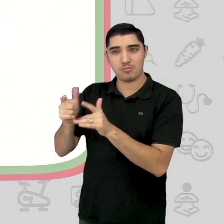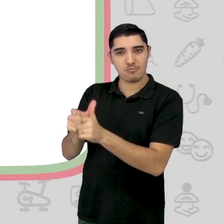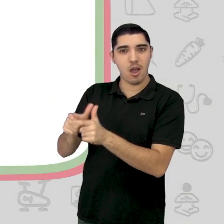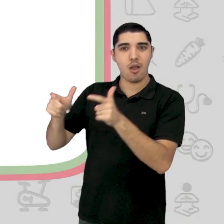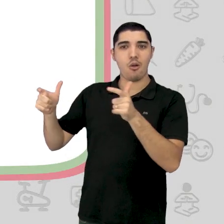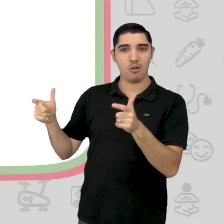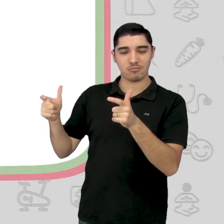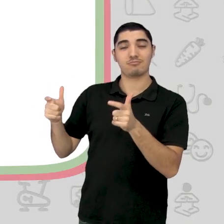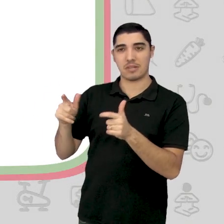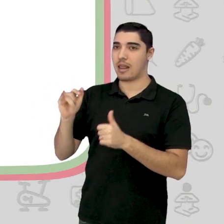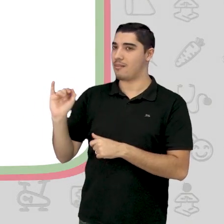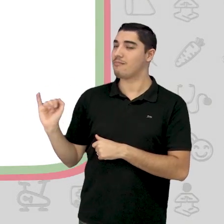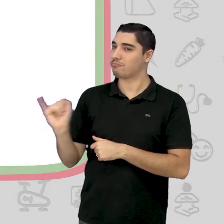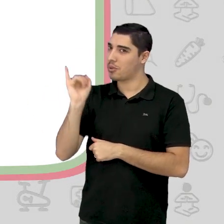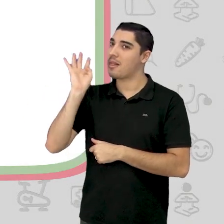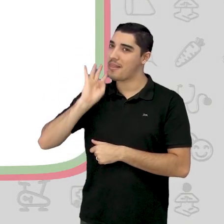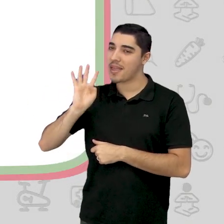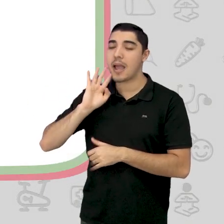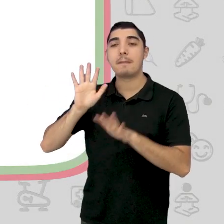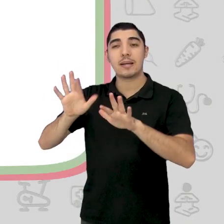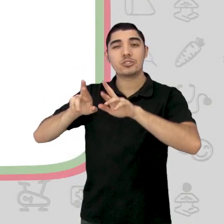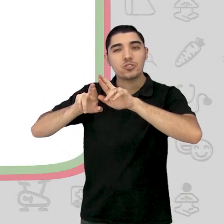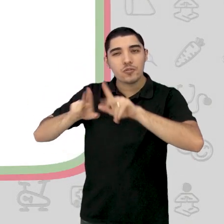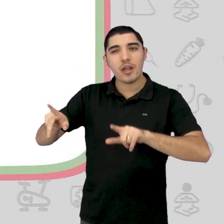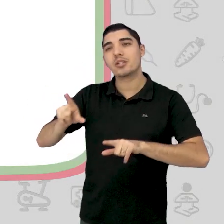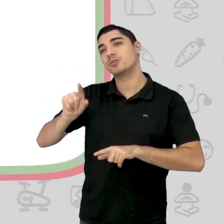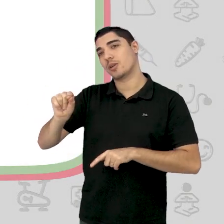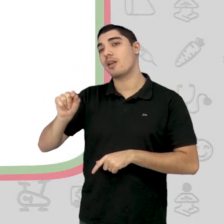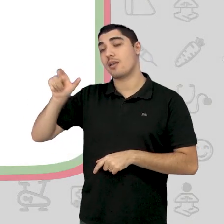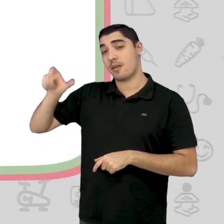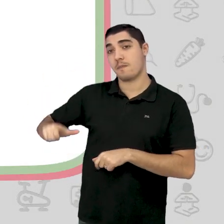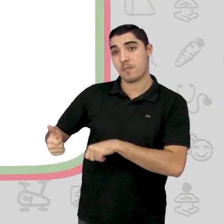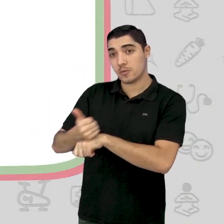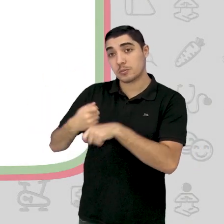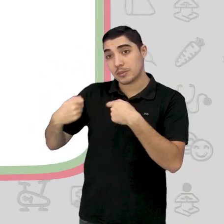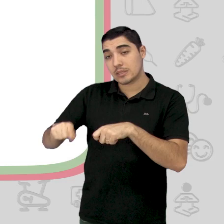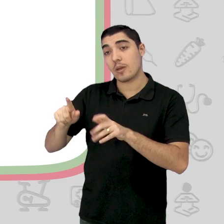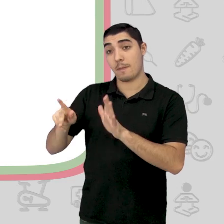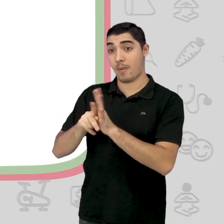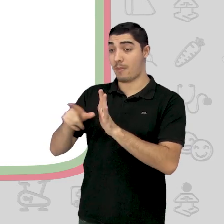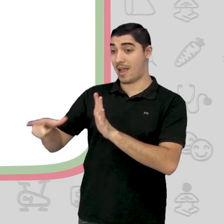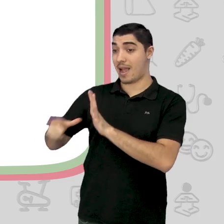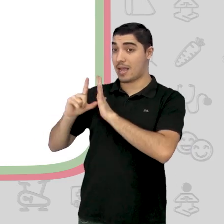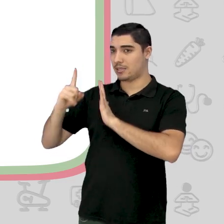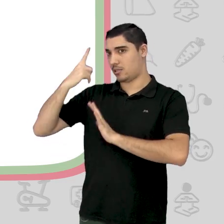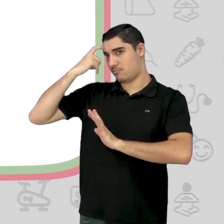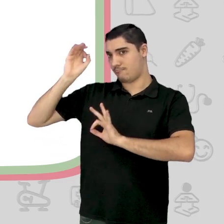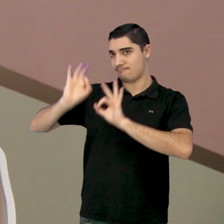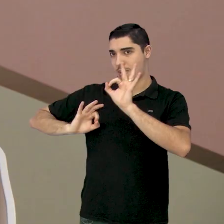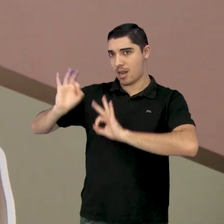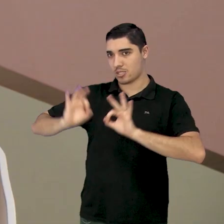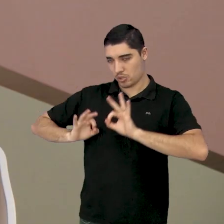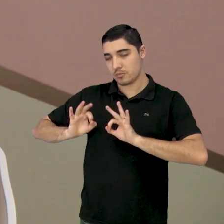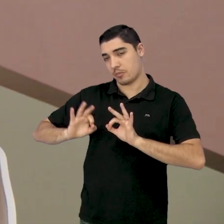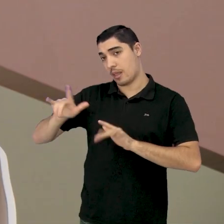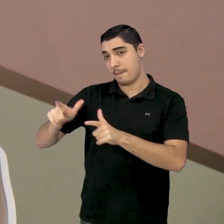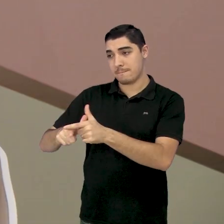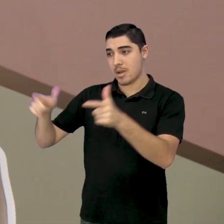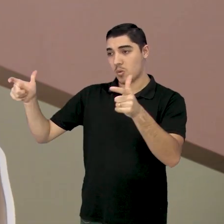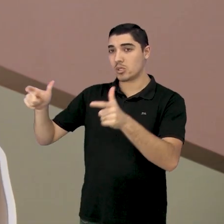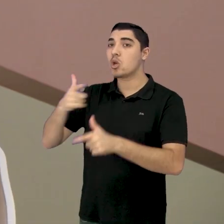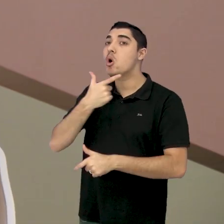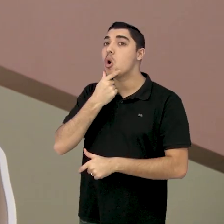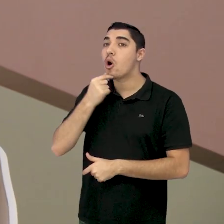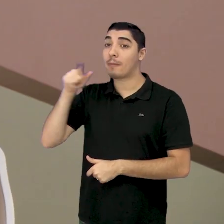muito bacana. A única diferença que vai ter, né, o profissional vai precisar ter esse cuidado é no planejamento, né? A maioria das vezes